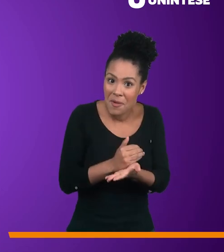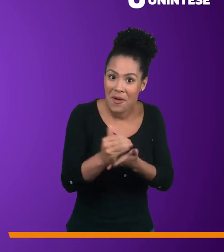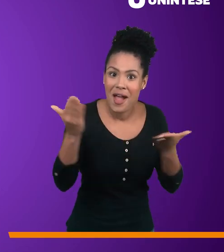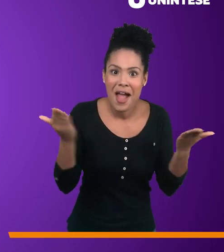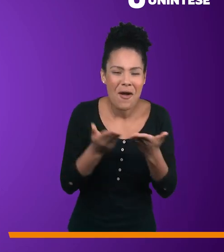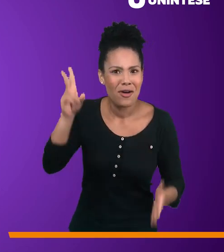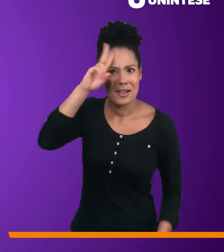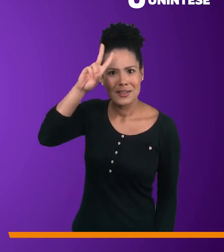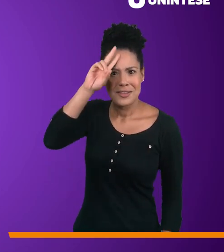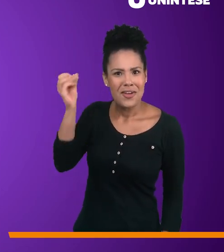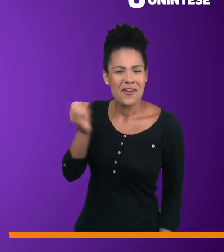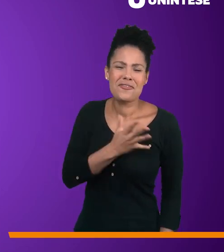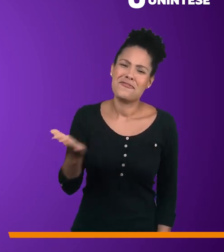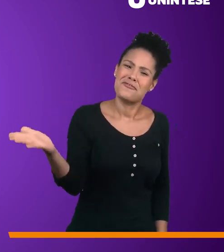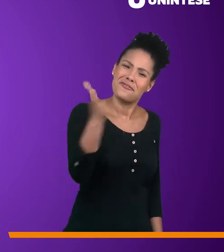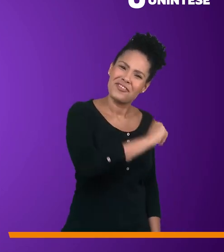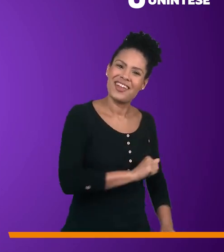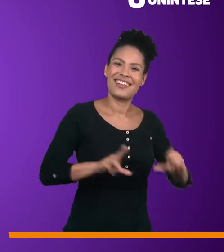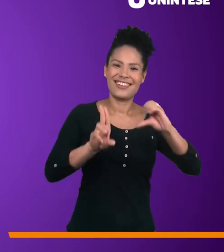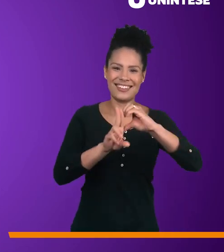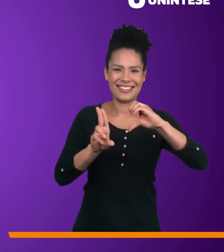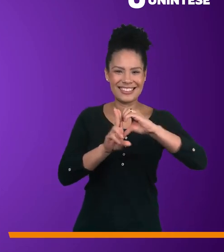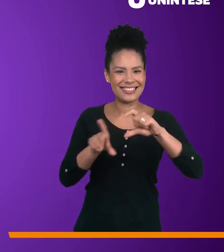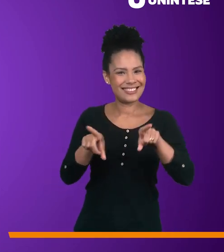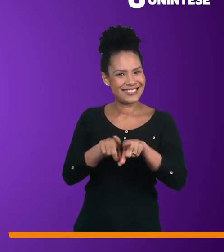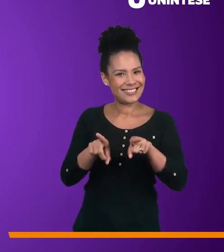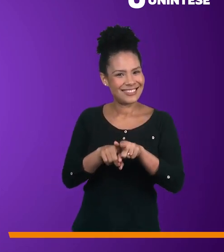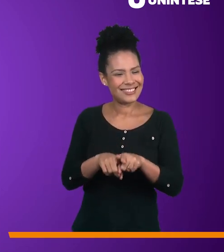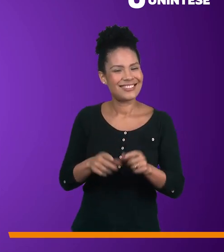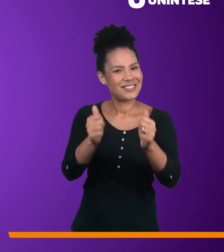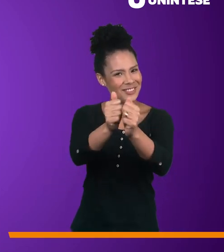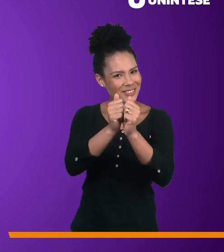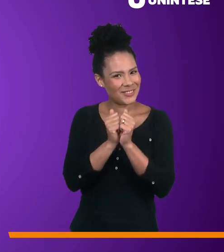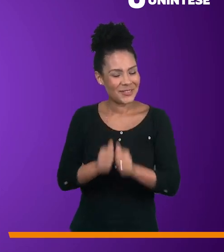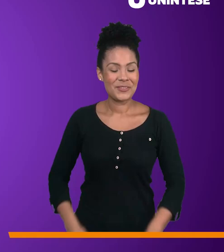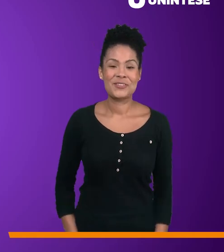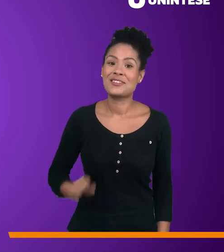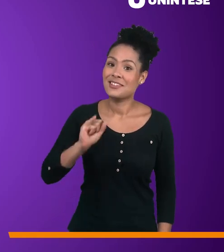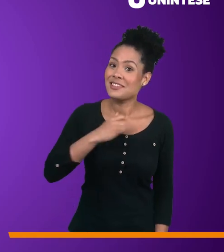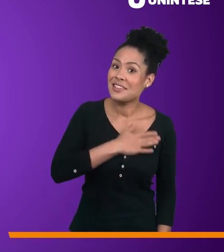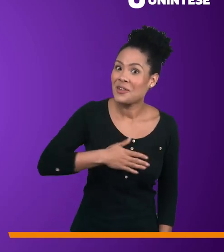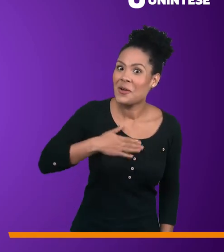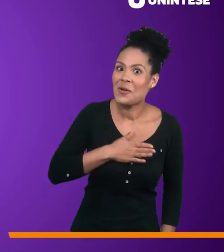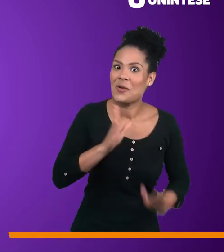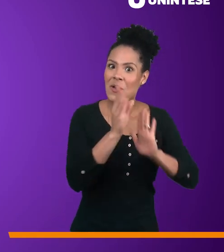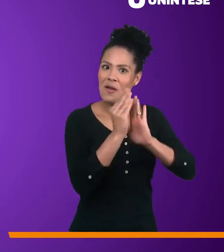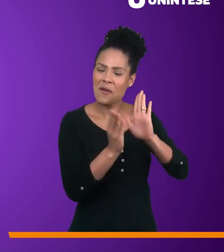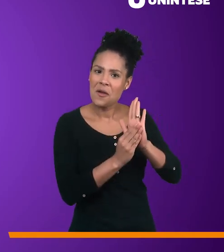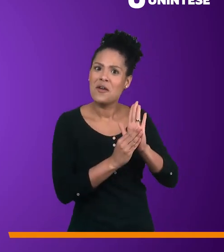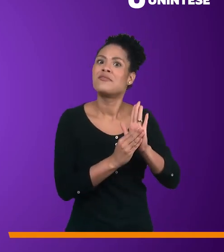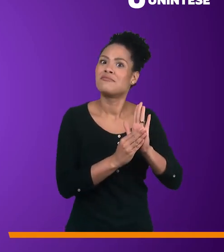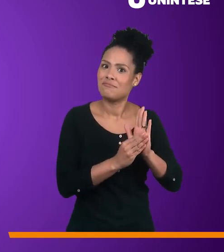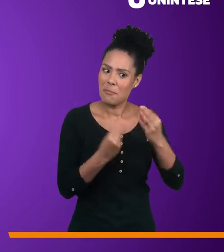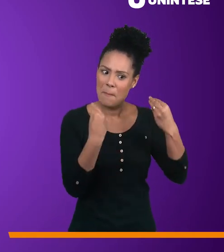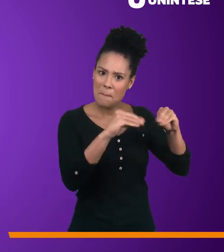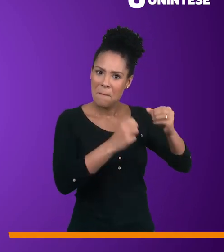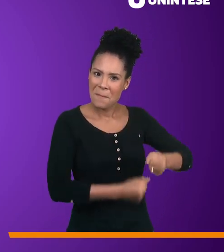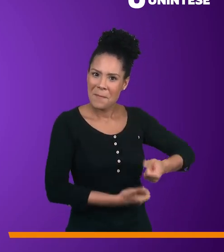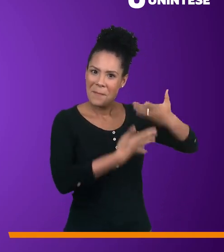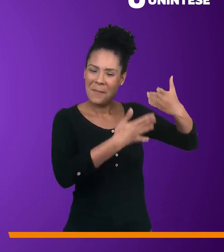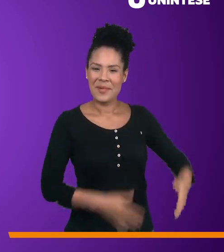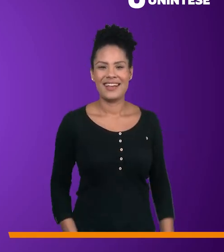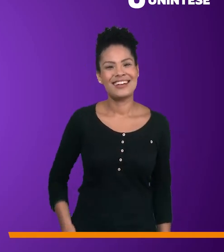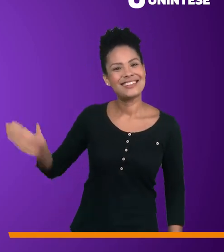E aí, vamos dar início para uma nova história? Então venha para a Uníndese você também. Se você gostou desse conteúdo, deixe seu